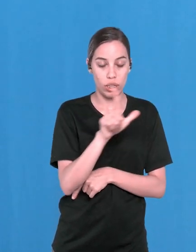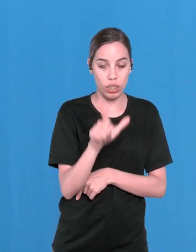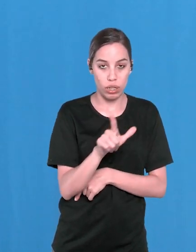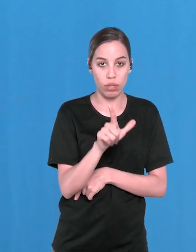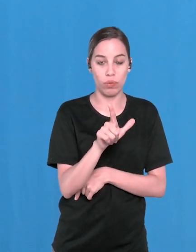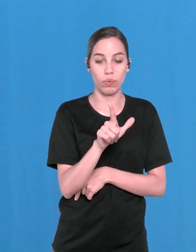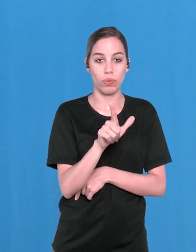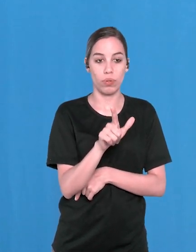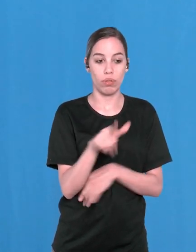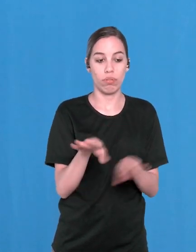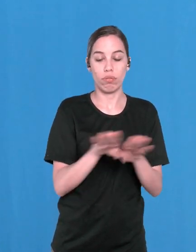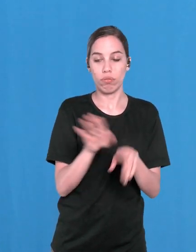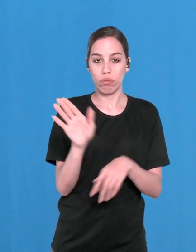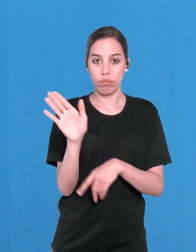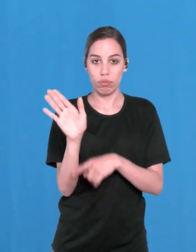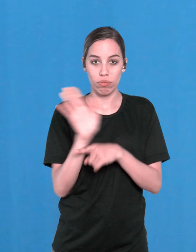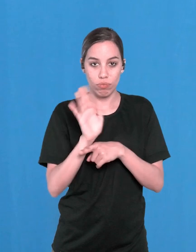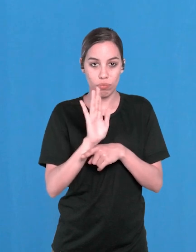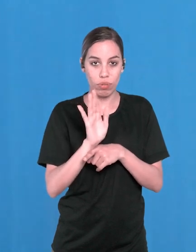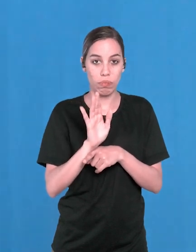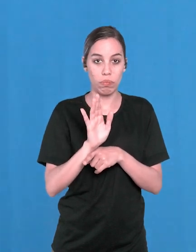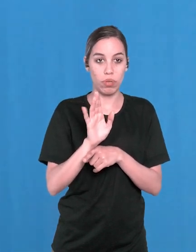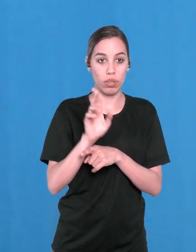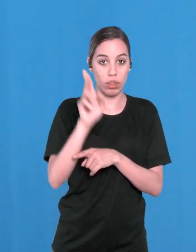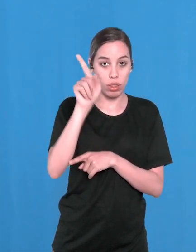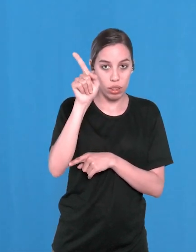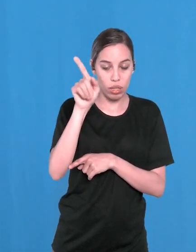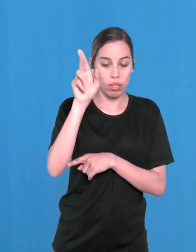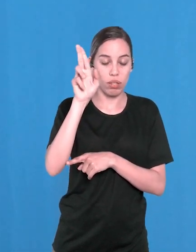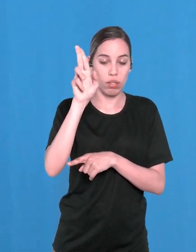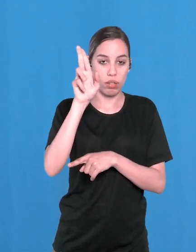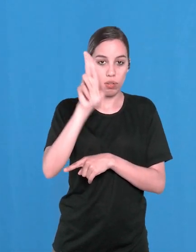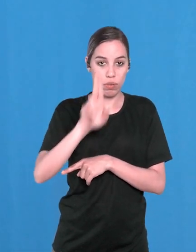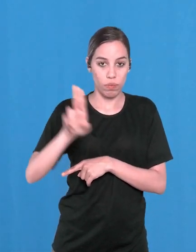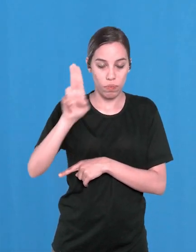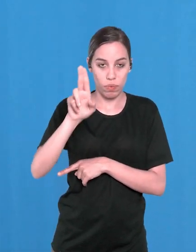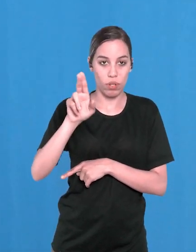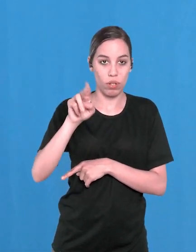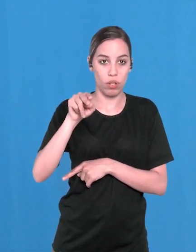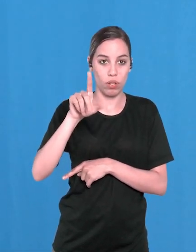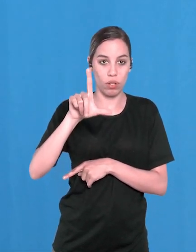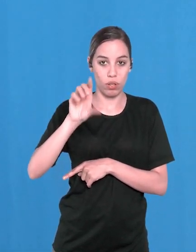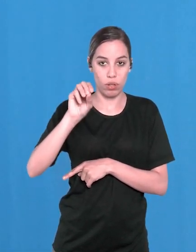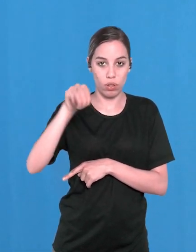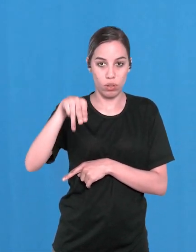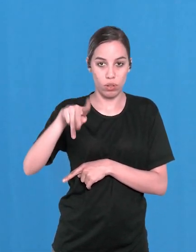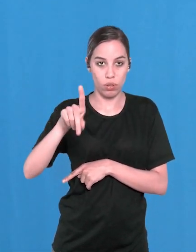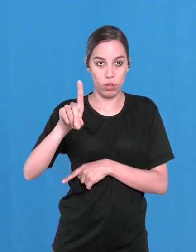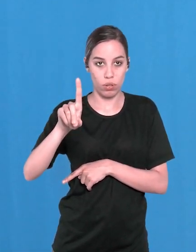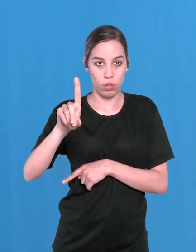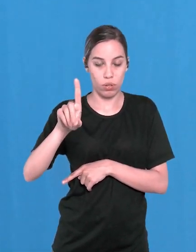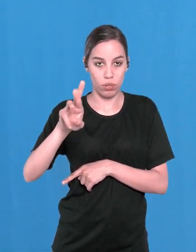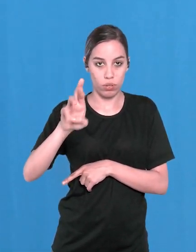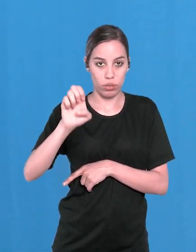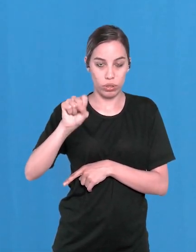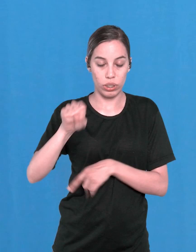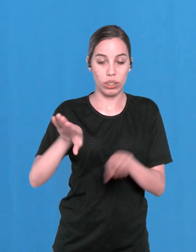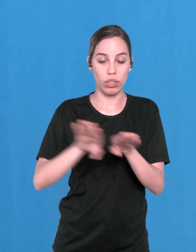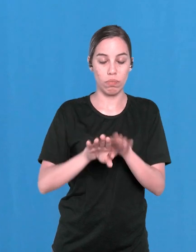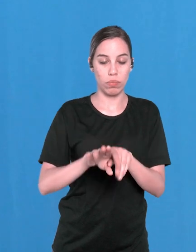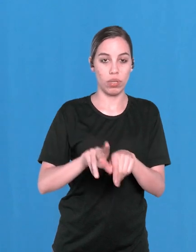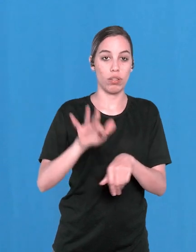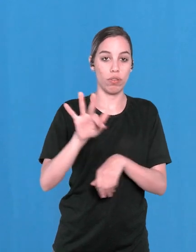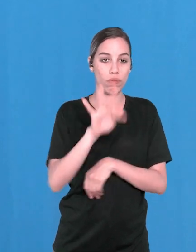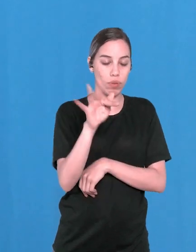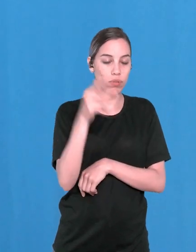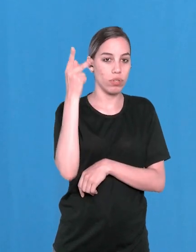cinema pela Universidade de Londres e em literatura comparada pela Universidade de São Paulo.